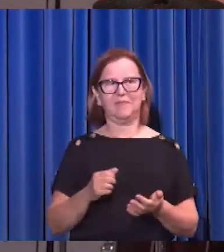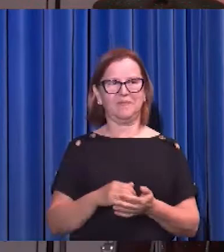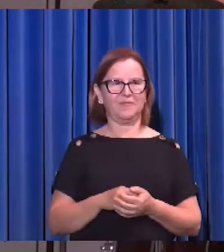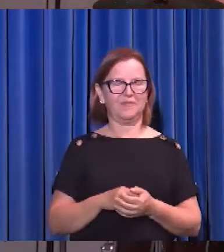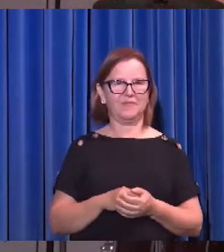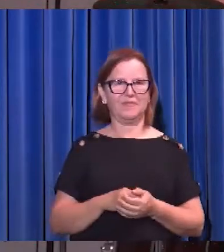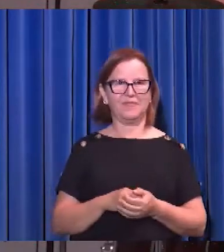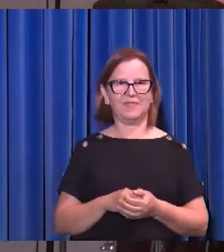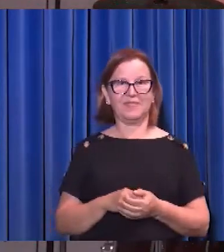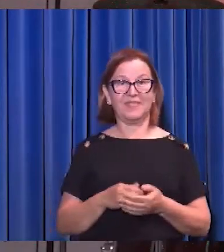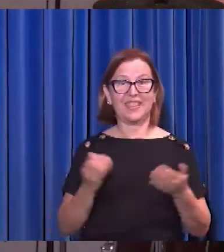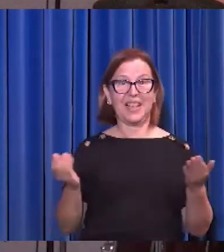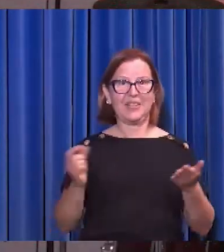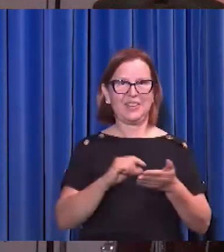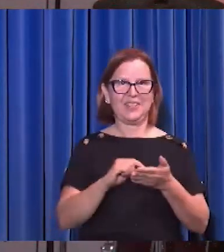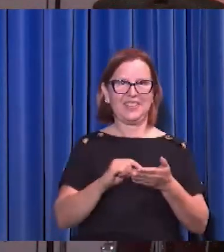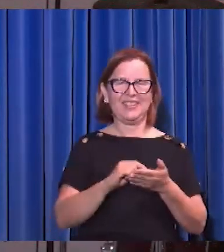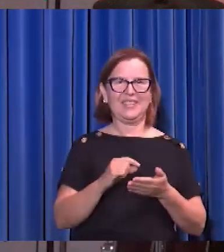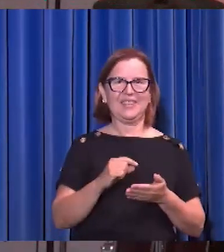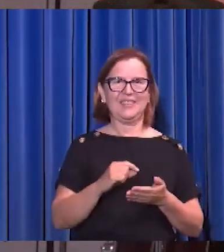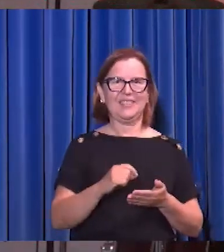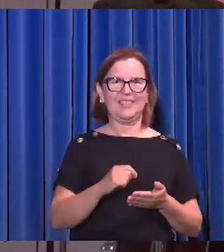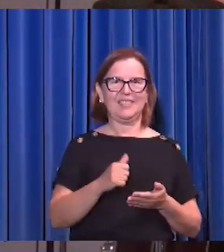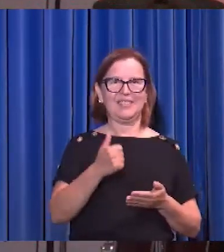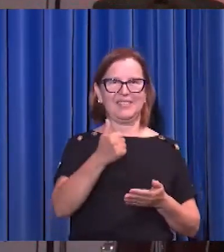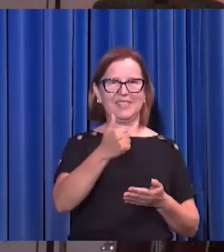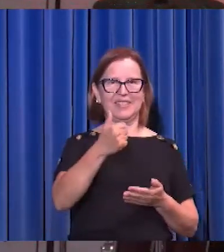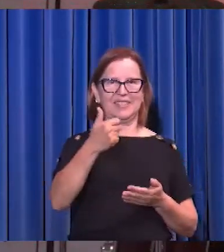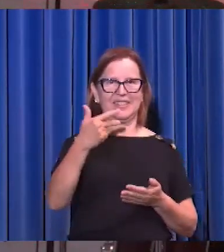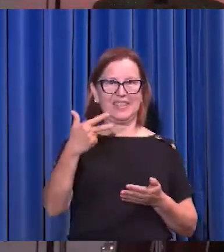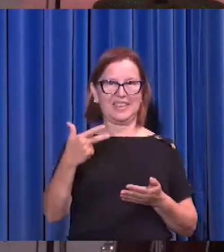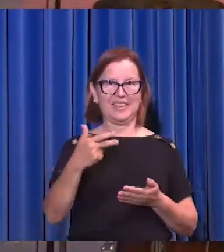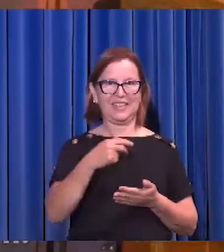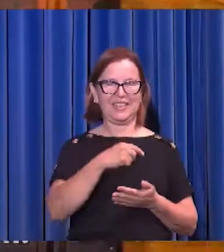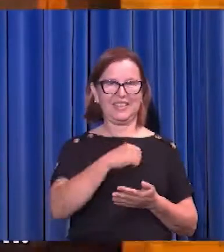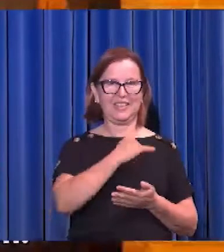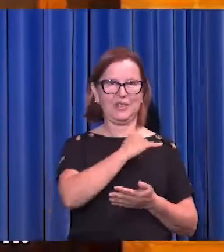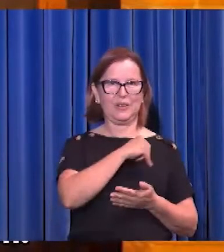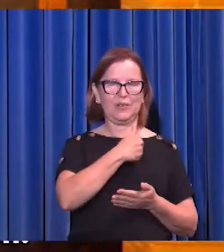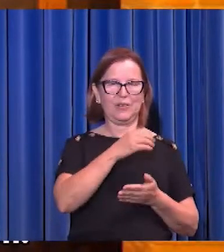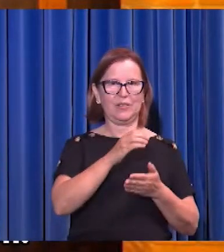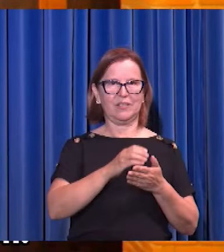Vamos ler o versículo 13 de João 3.